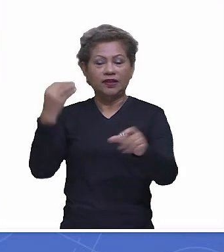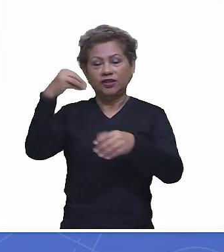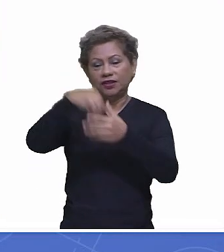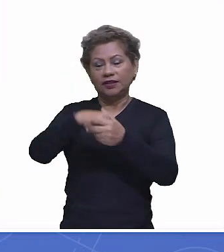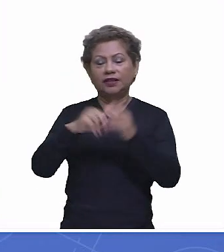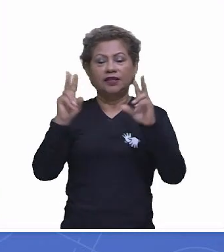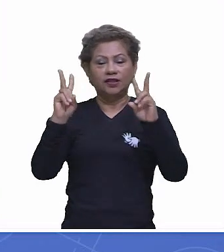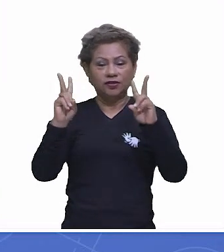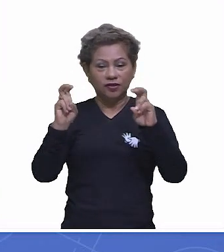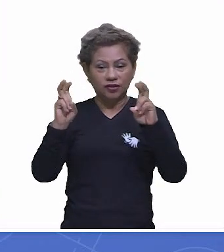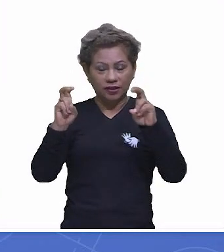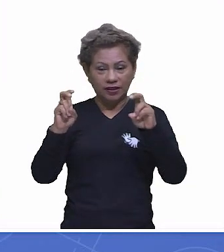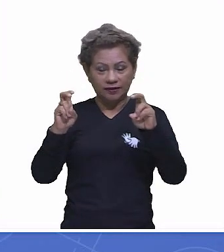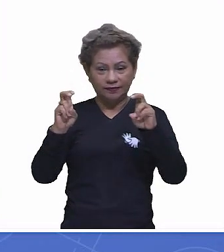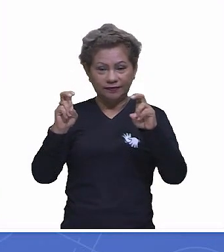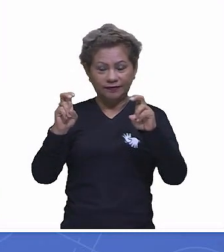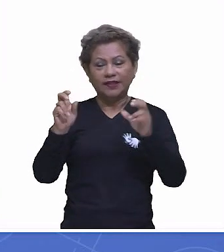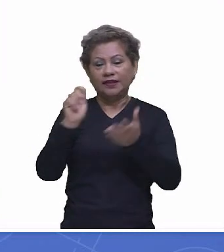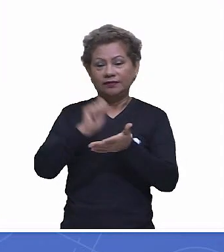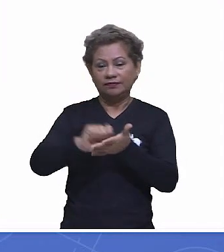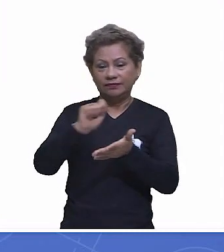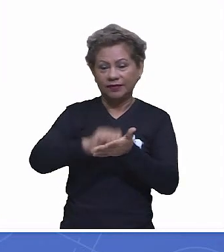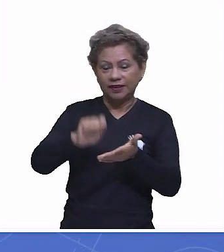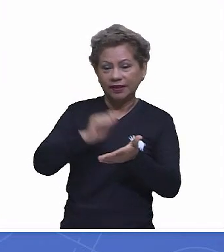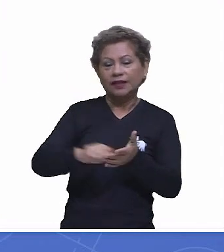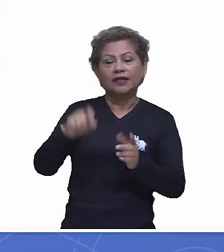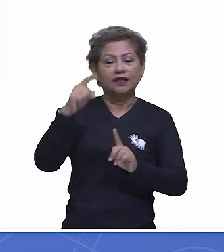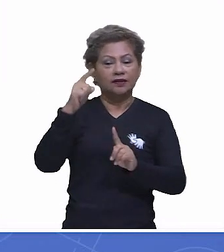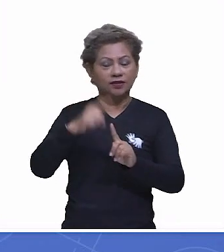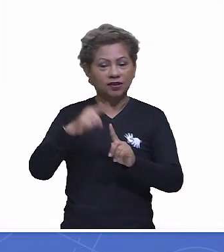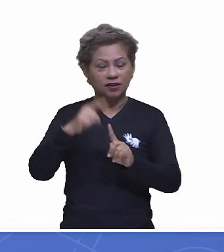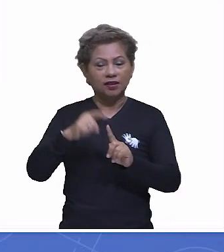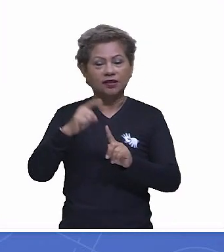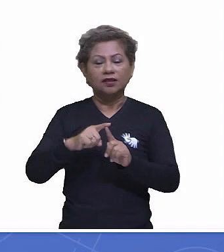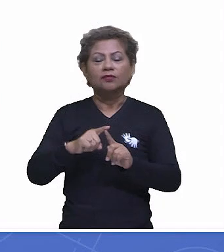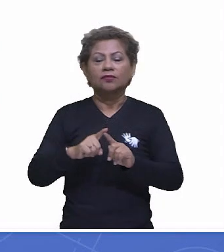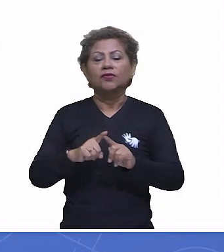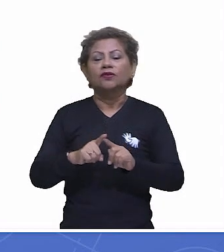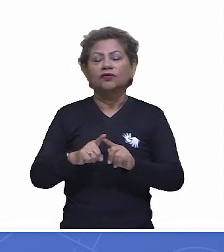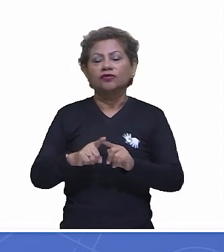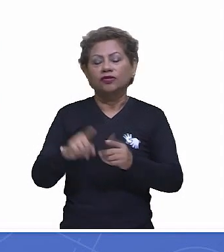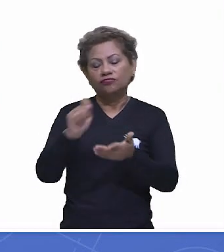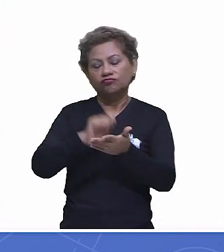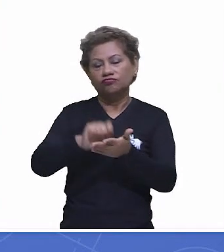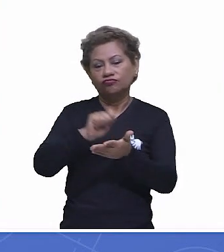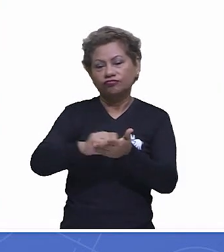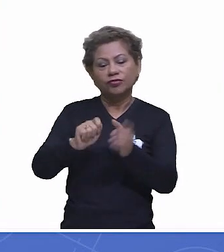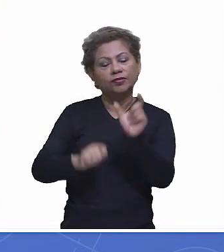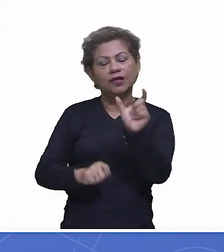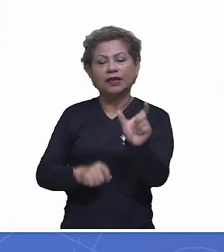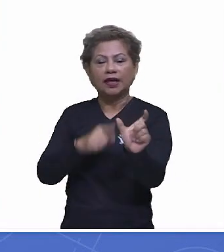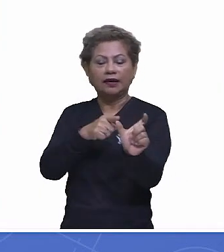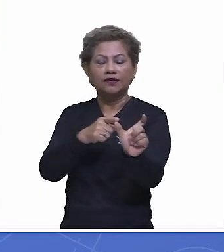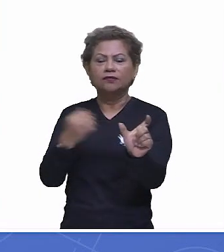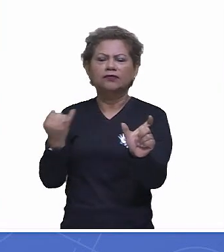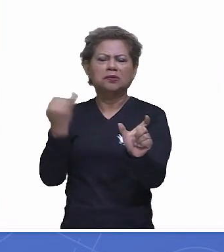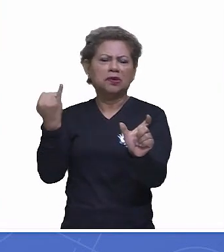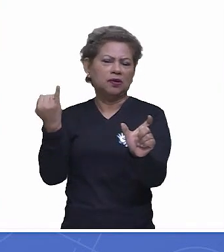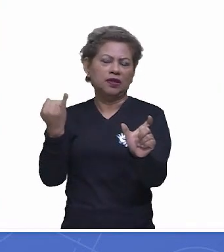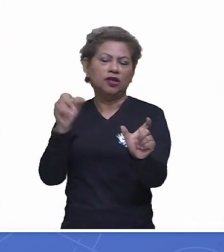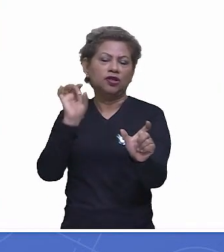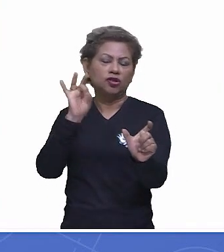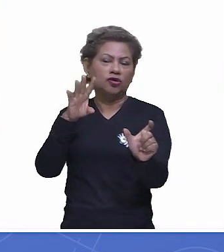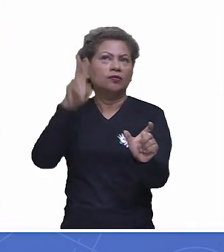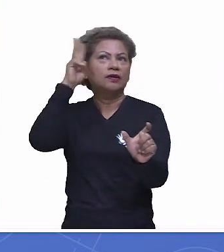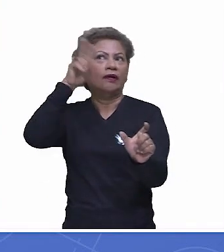marcas tipográficas como um recurso aí para facilitar a compreensão, né, de textos. Lembrando que no futuro